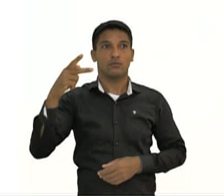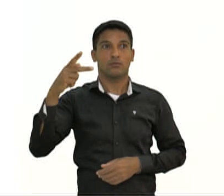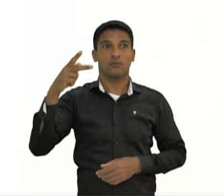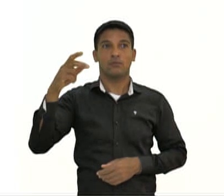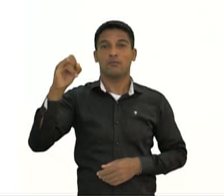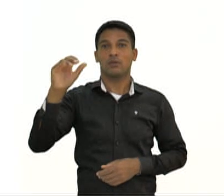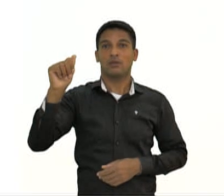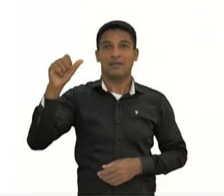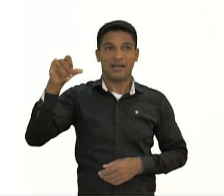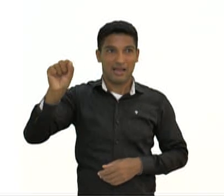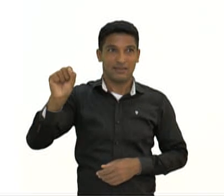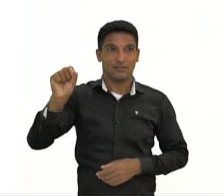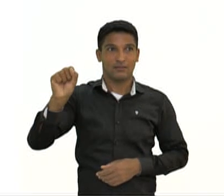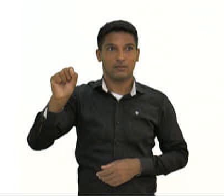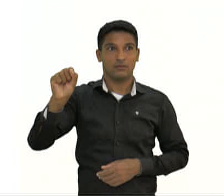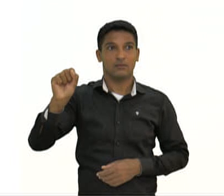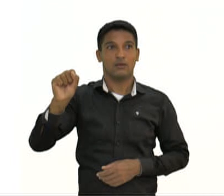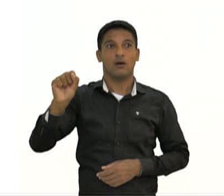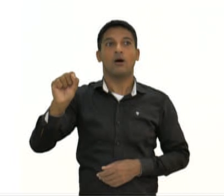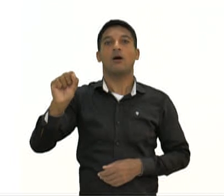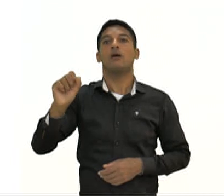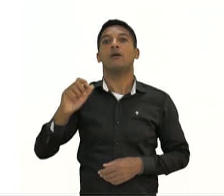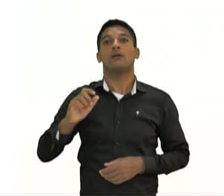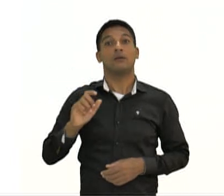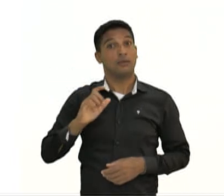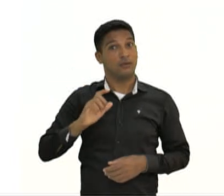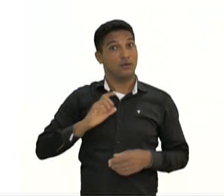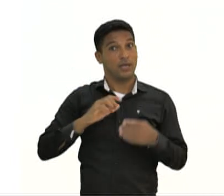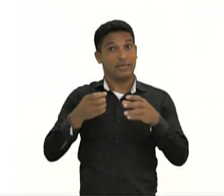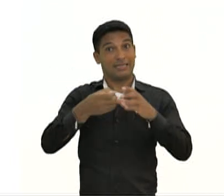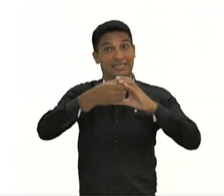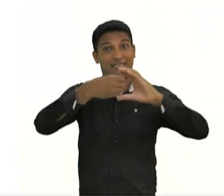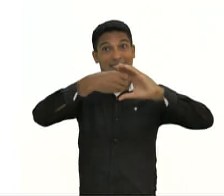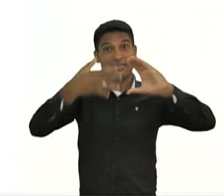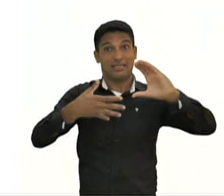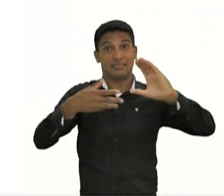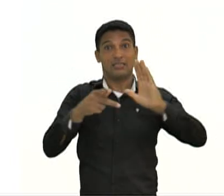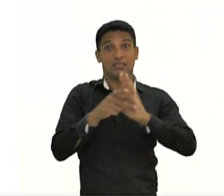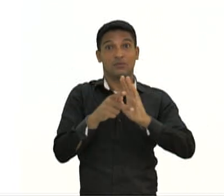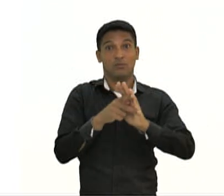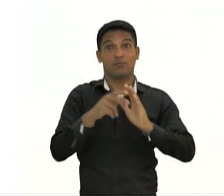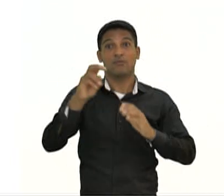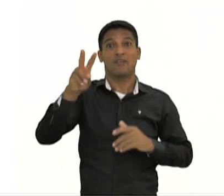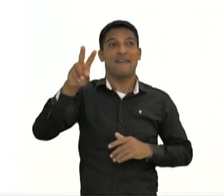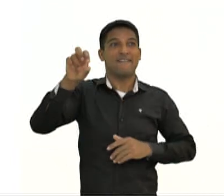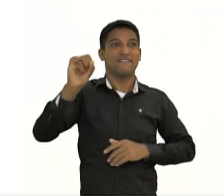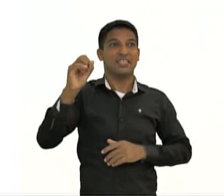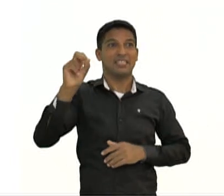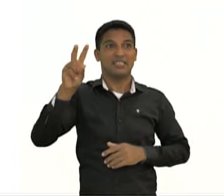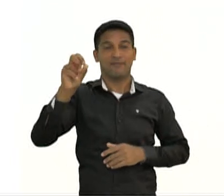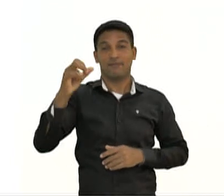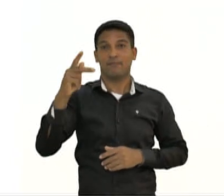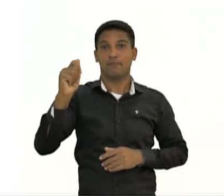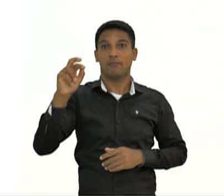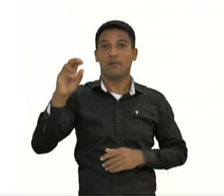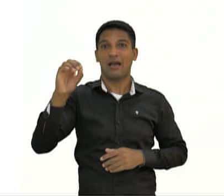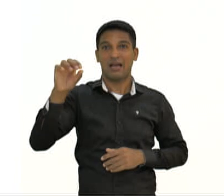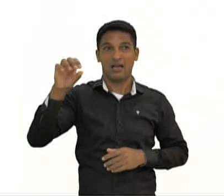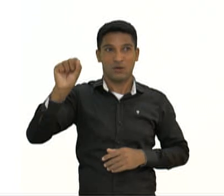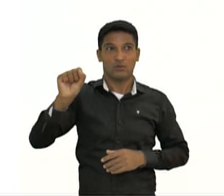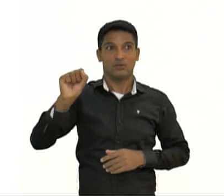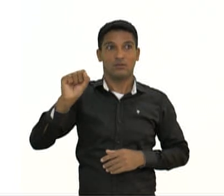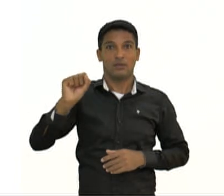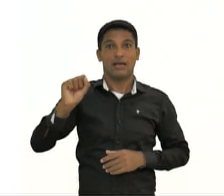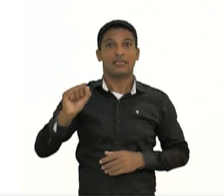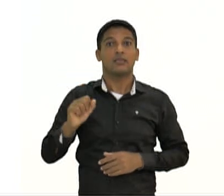tá? Ou seja, eles são vivíparos, ou seja, eles já têm a formação do embrião no corpo da fêmea, porém, o que acontece aqui?